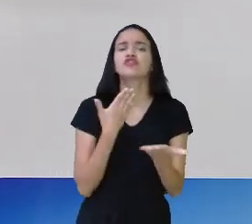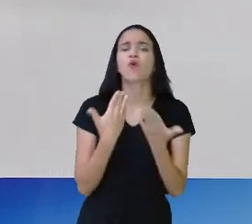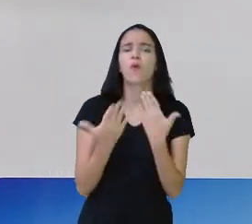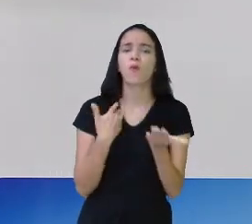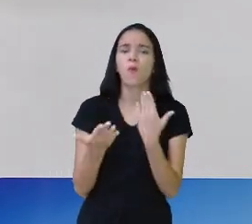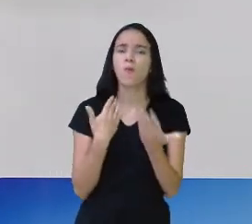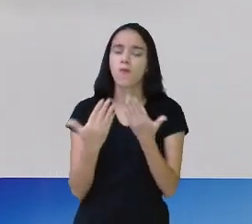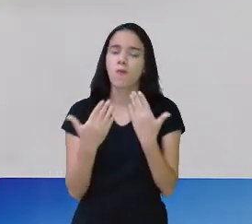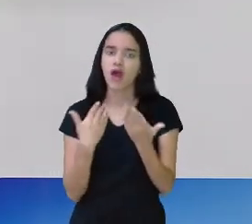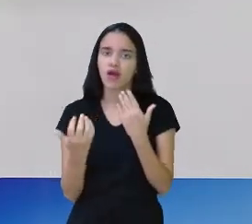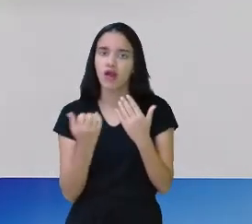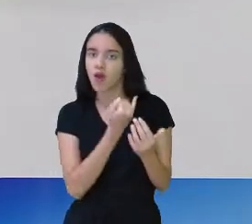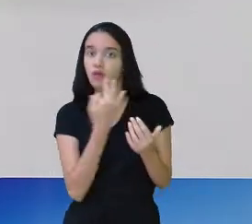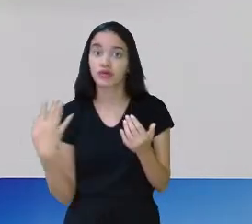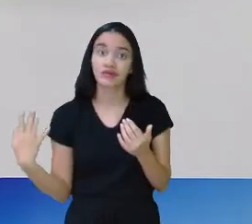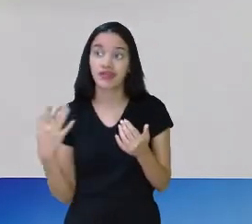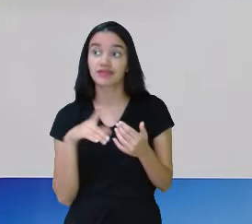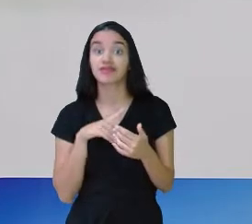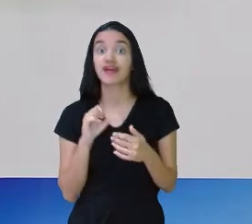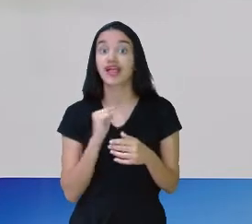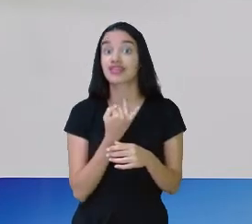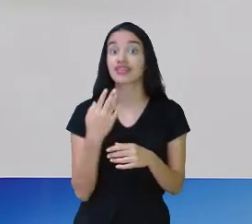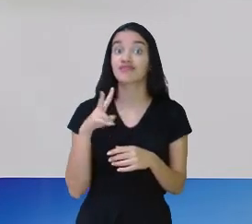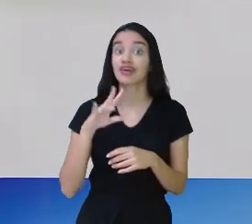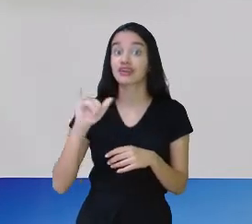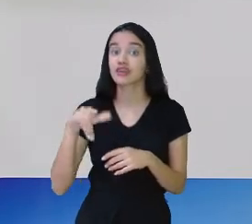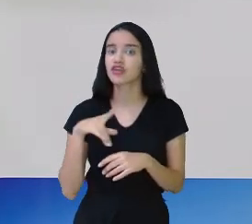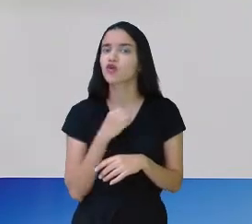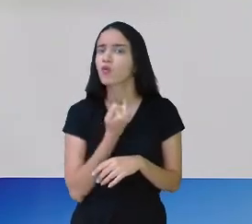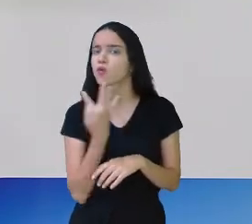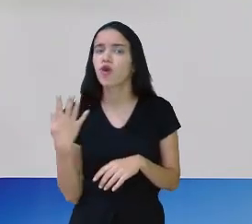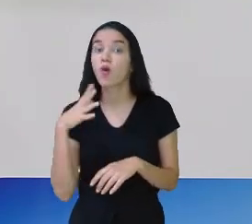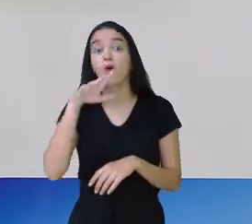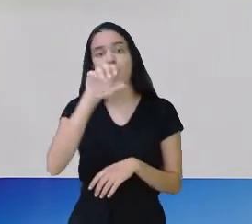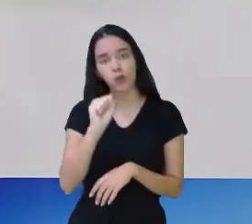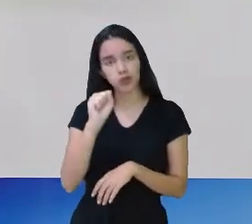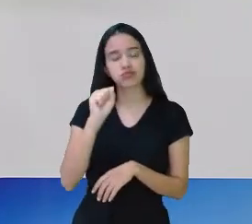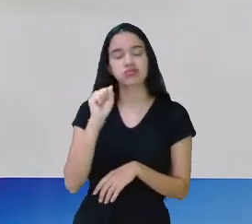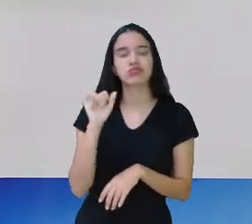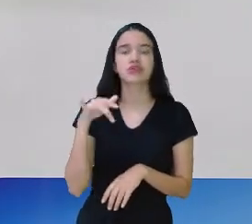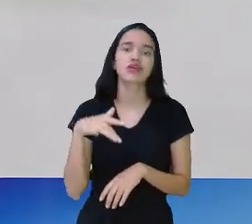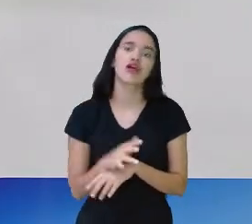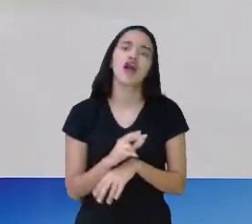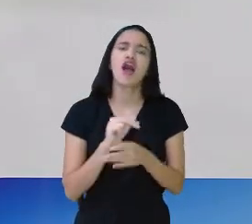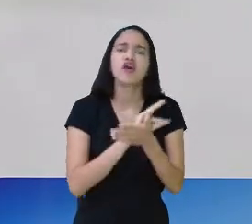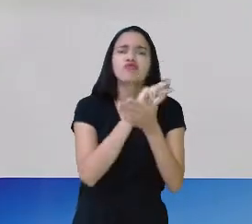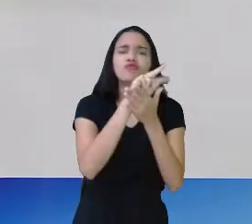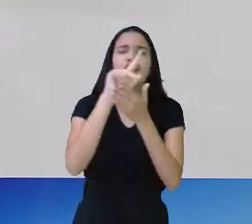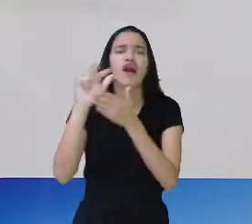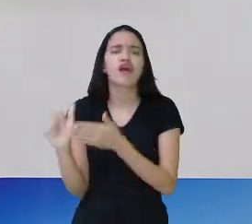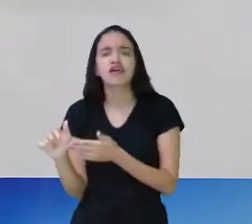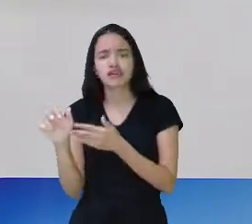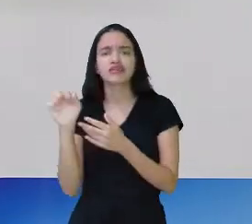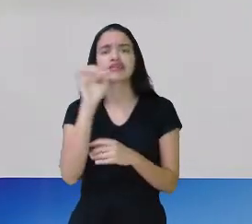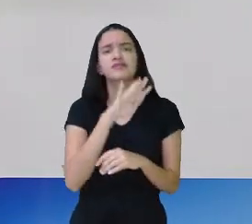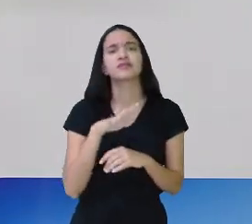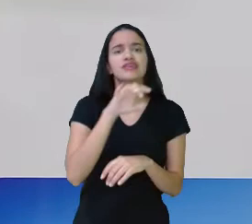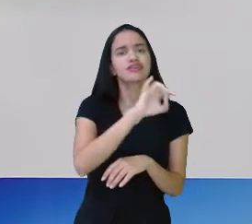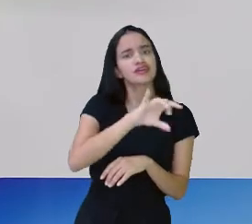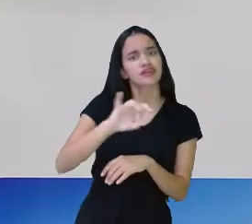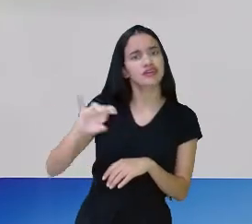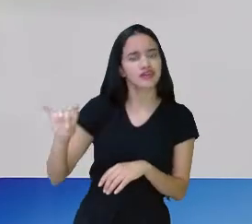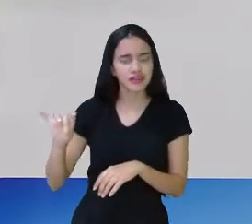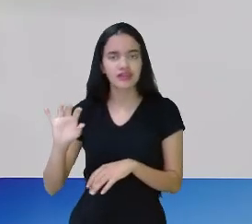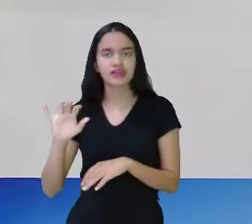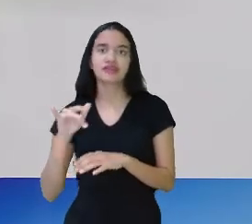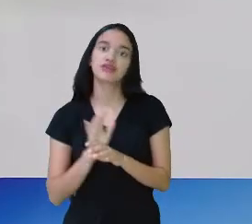de lados, terão 8, certo? Então, eu possuo várias figuras planas, cada uma